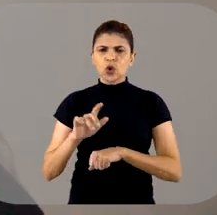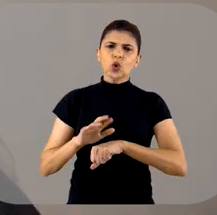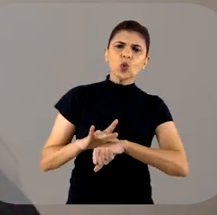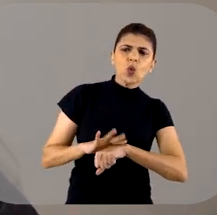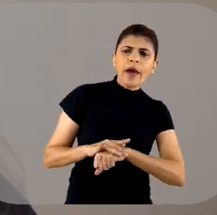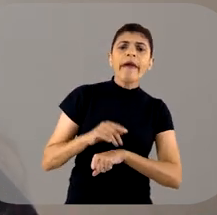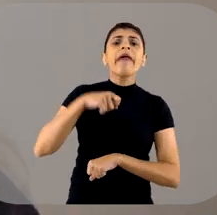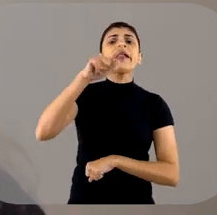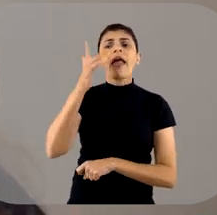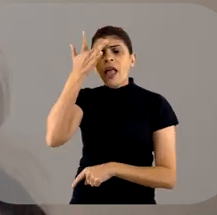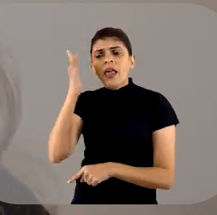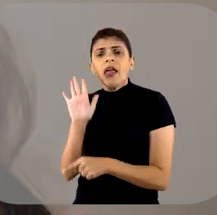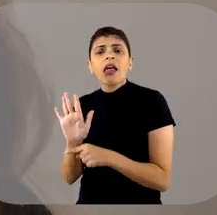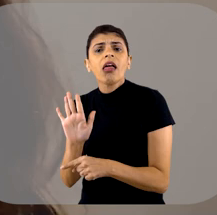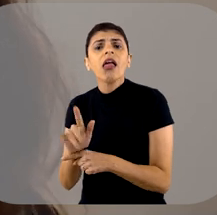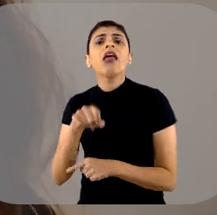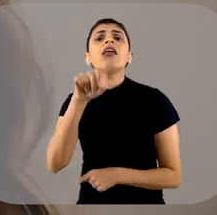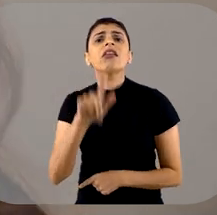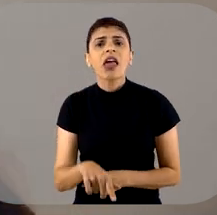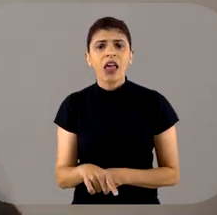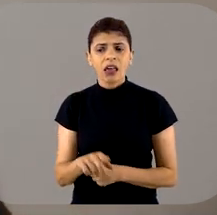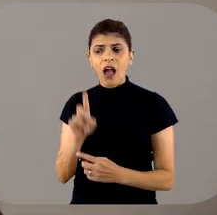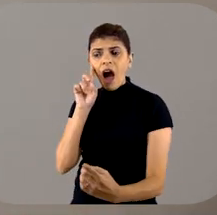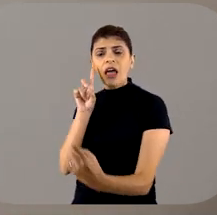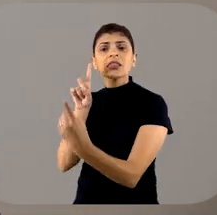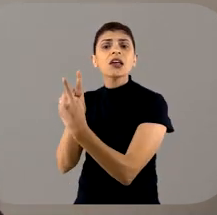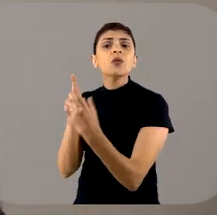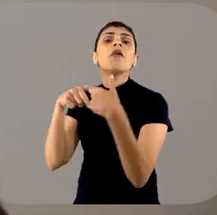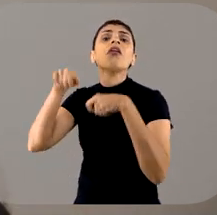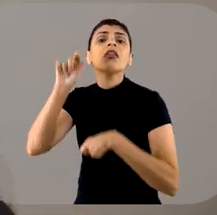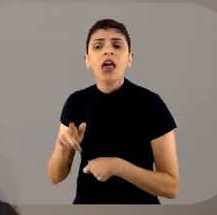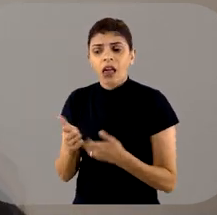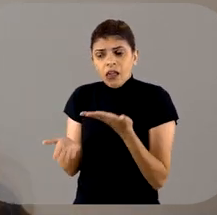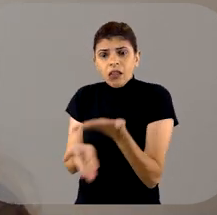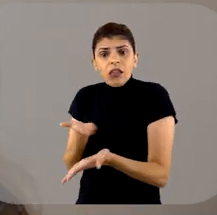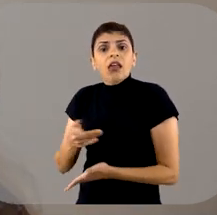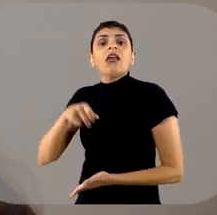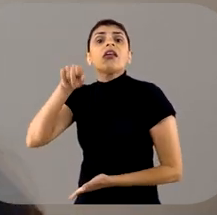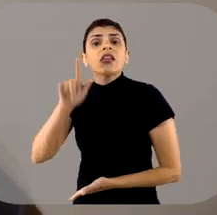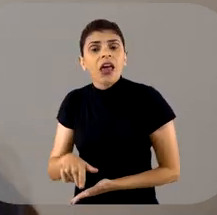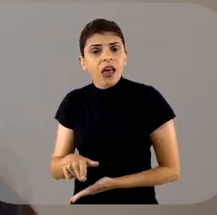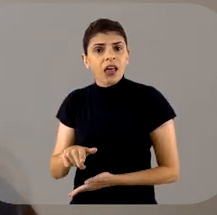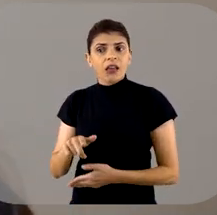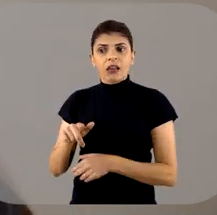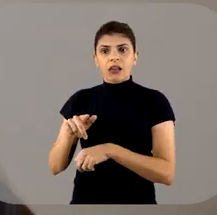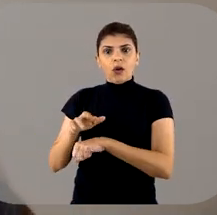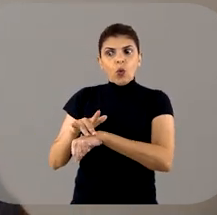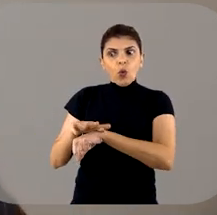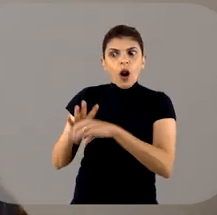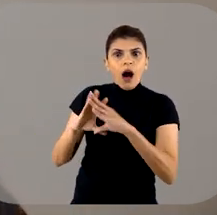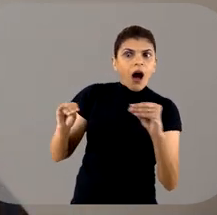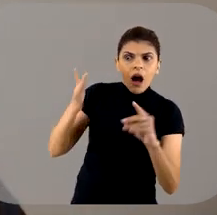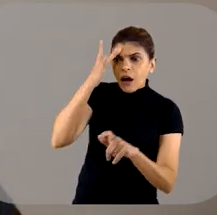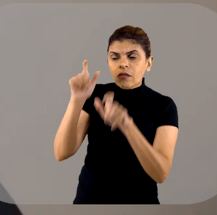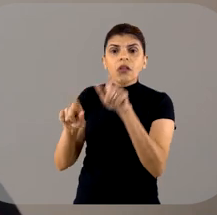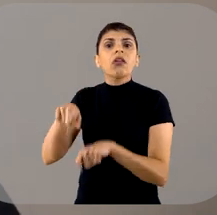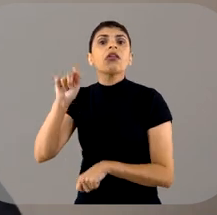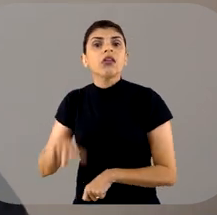ficavam doentes e quem dava assistência? Quem atendia? Quem tratava e curava essas